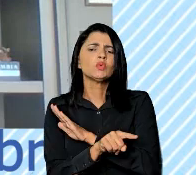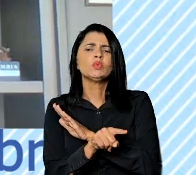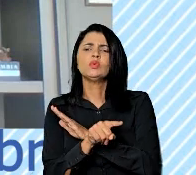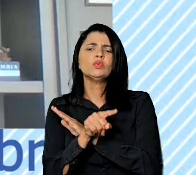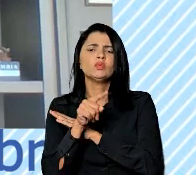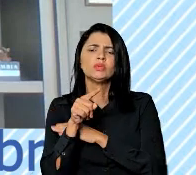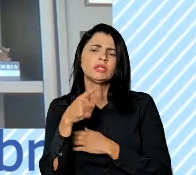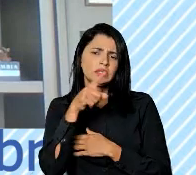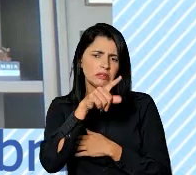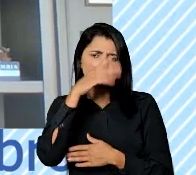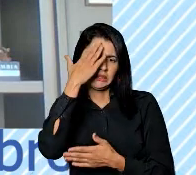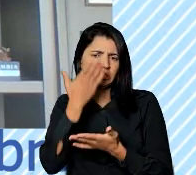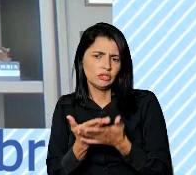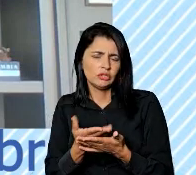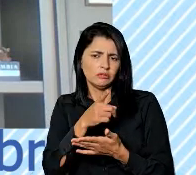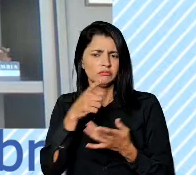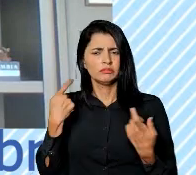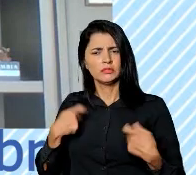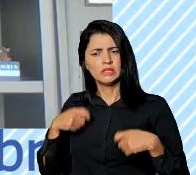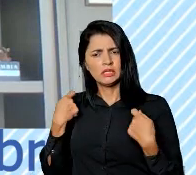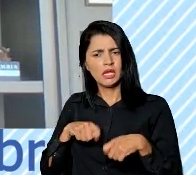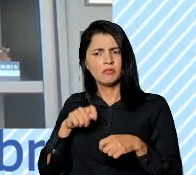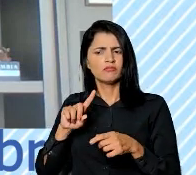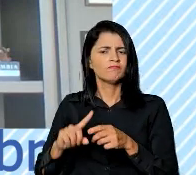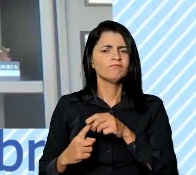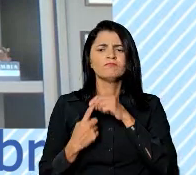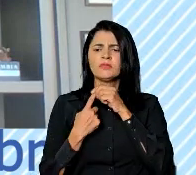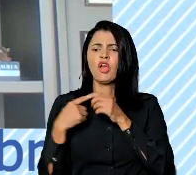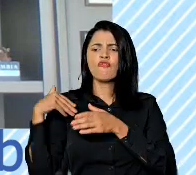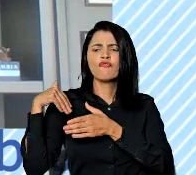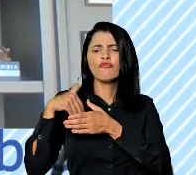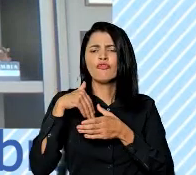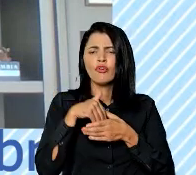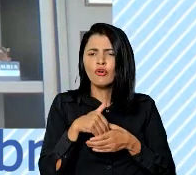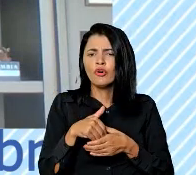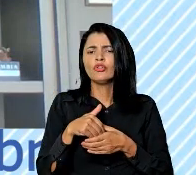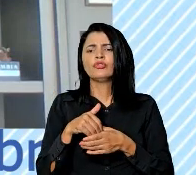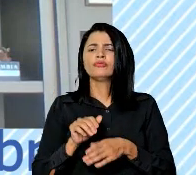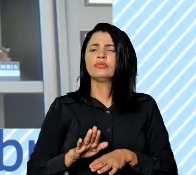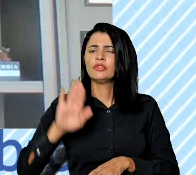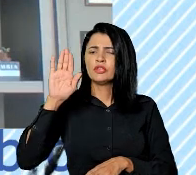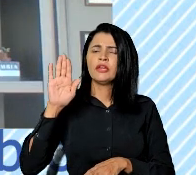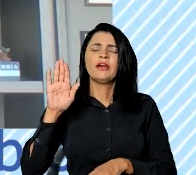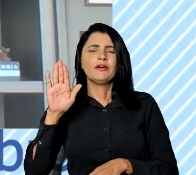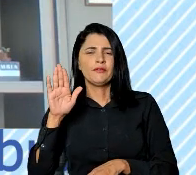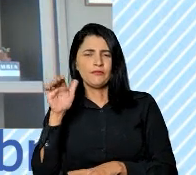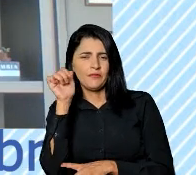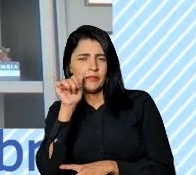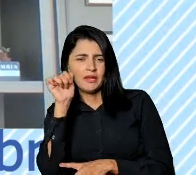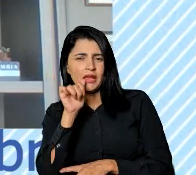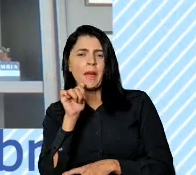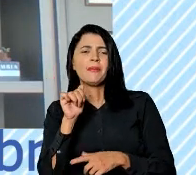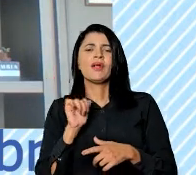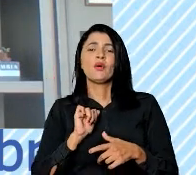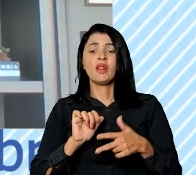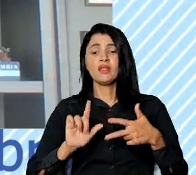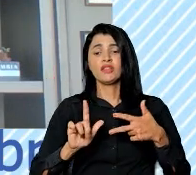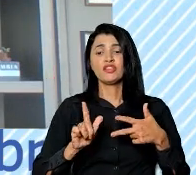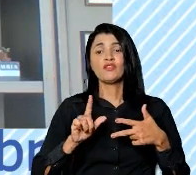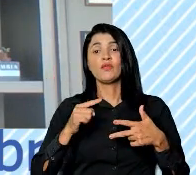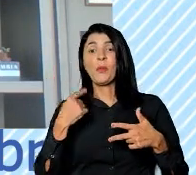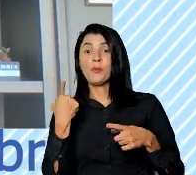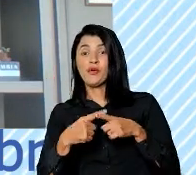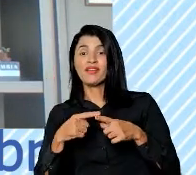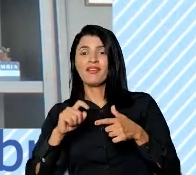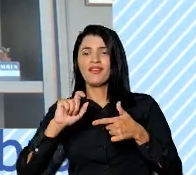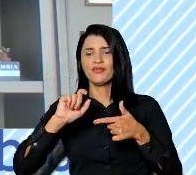se acredita que devemos priorizar voto em candidaturas femininas para o Legislativo, porque no Executivo vemos, por exemplo,